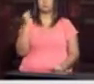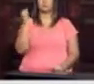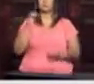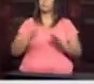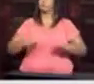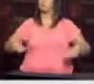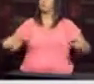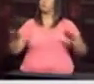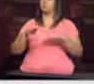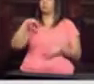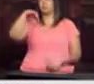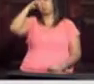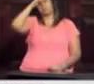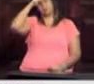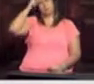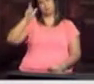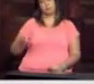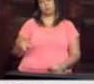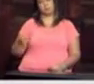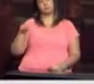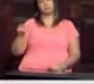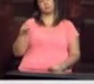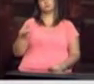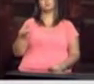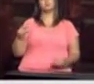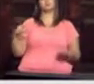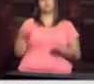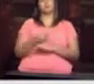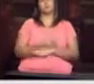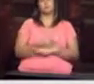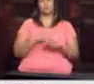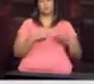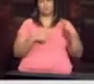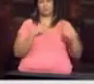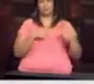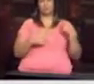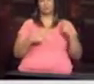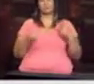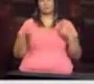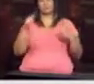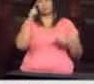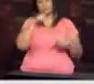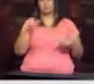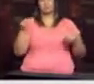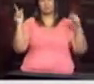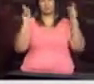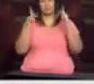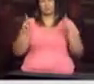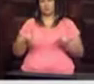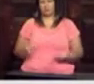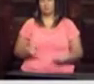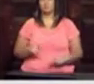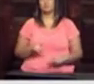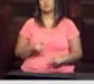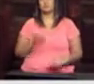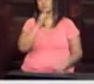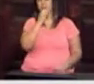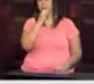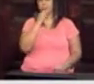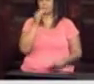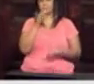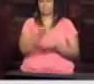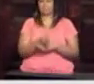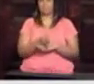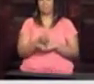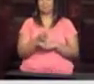entrem na política justamente da paz de que, por exemplo, a prefeitura do Rio de Janeiro tem que olhar as